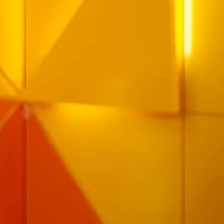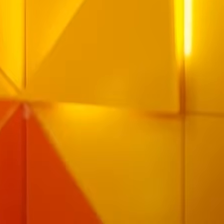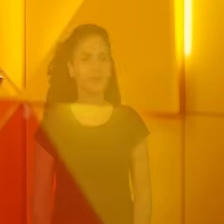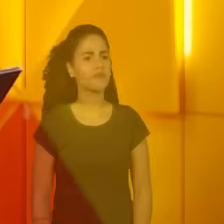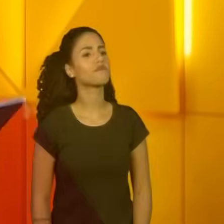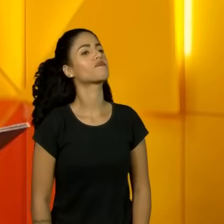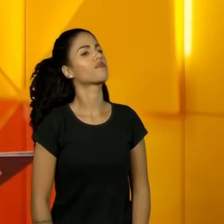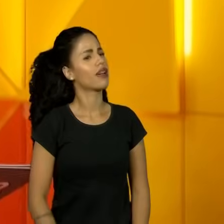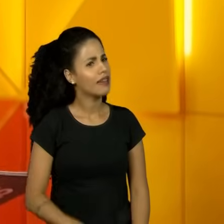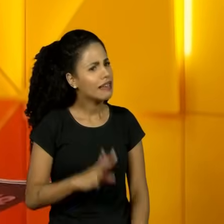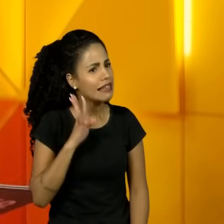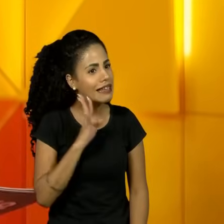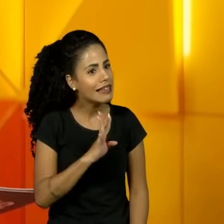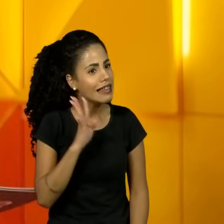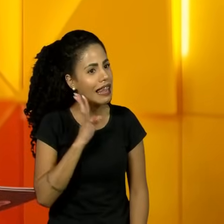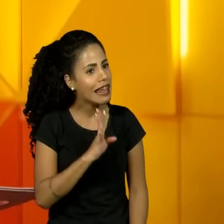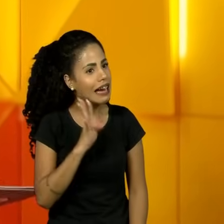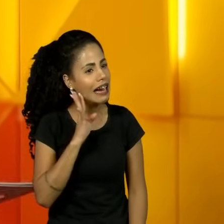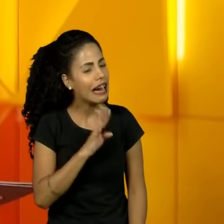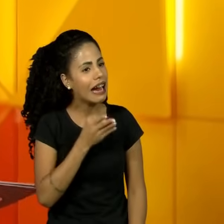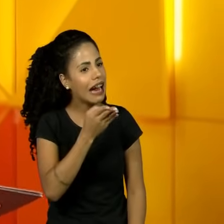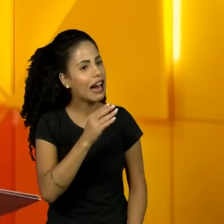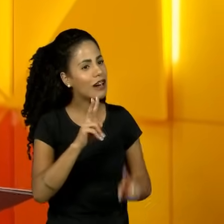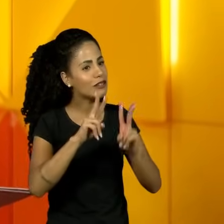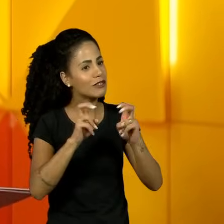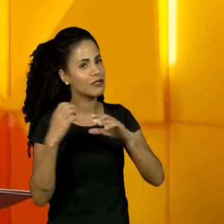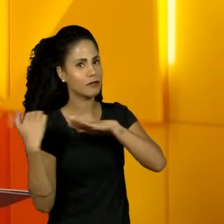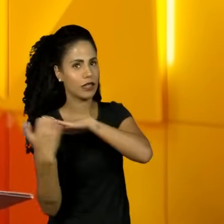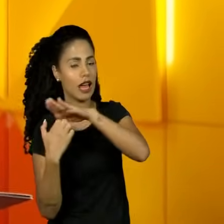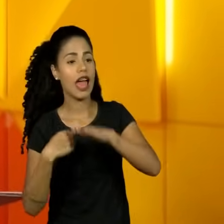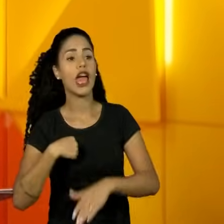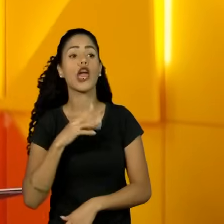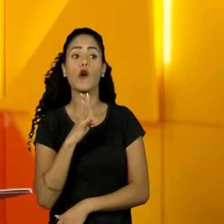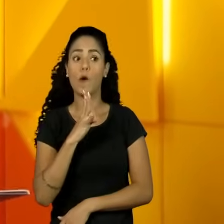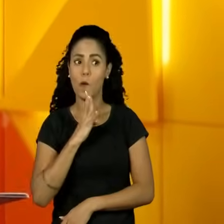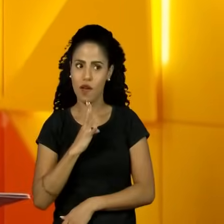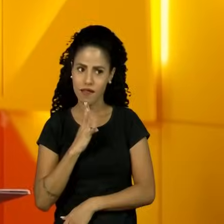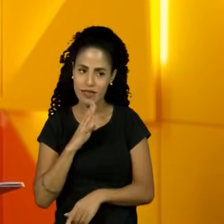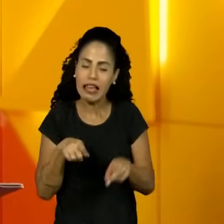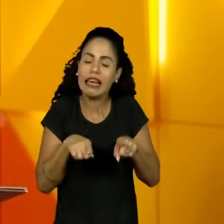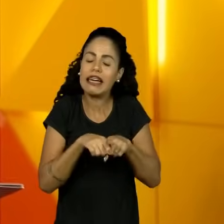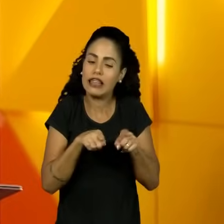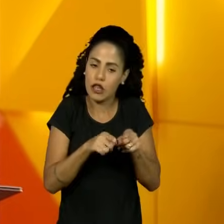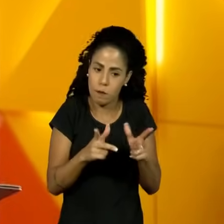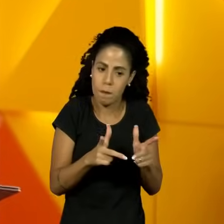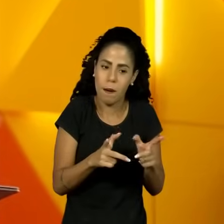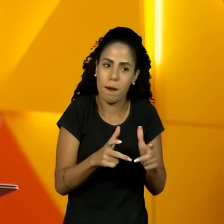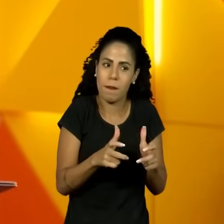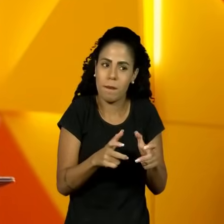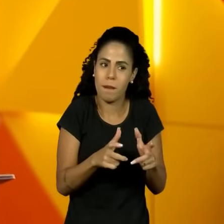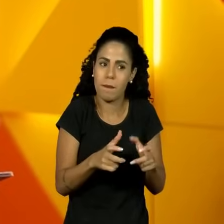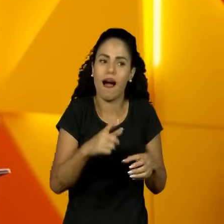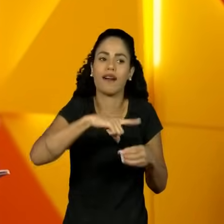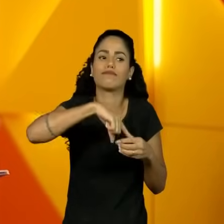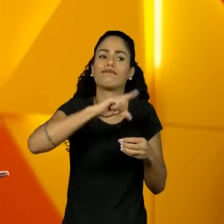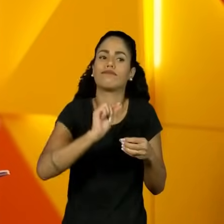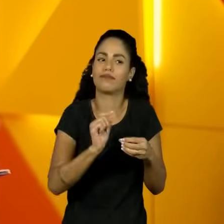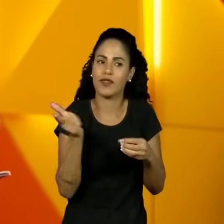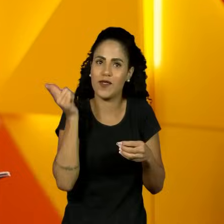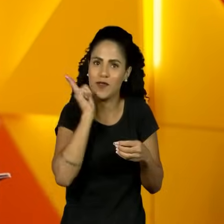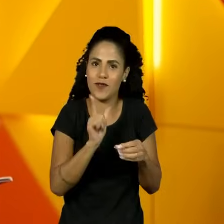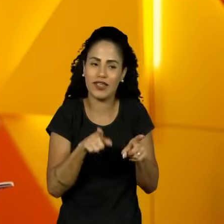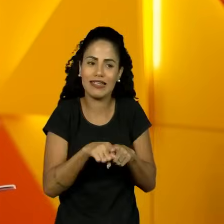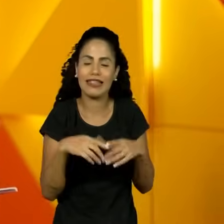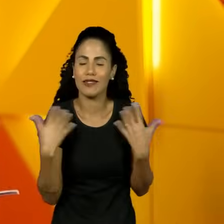Que bacana descobrir um pouco mais sobre a Solve Games. Eu conheci e joguei o Zumbi dos Palmares, agora recentemente na Feira